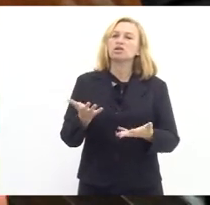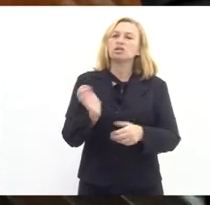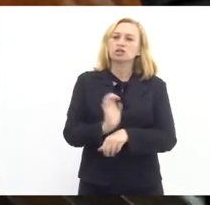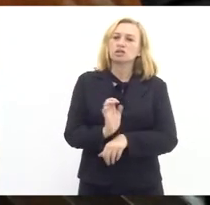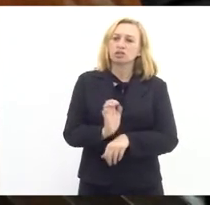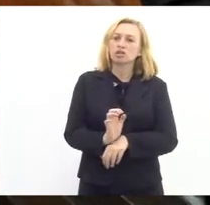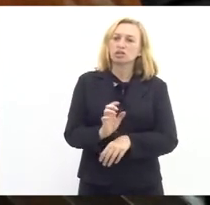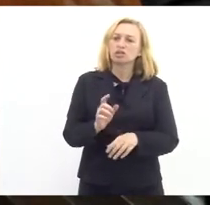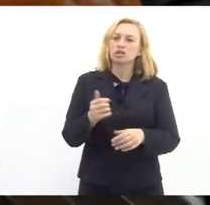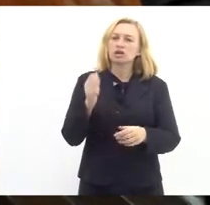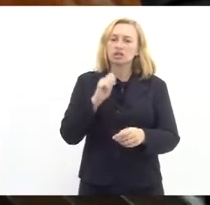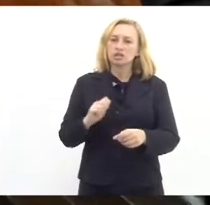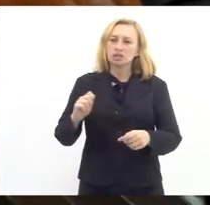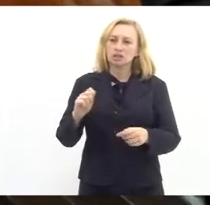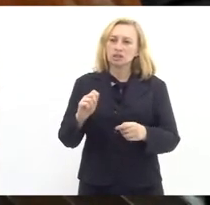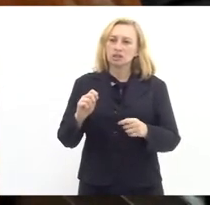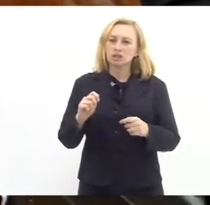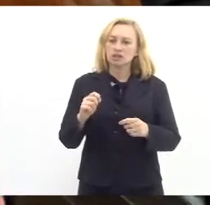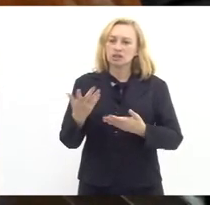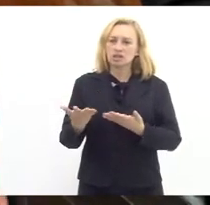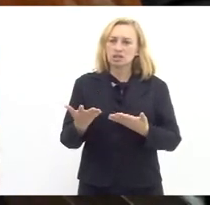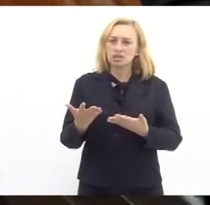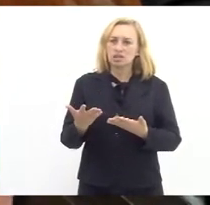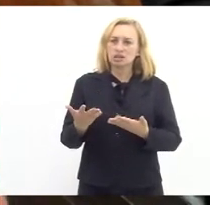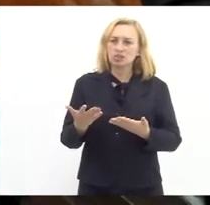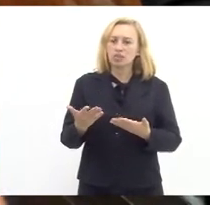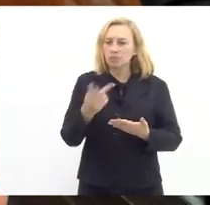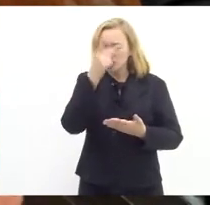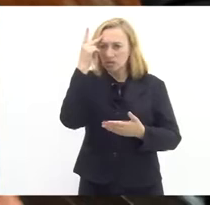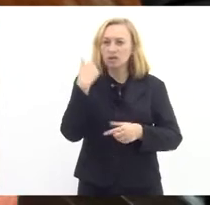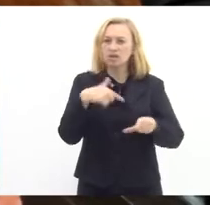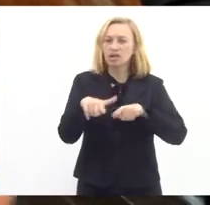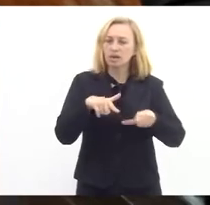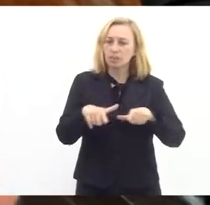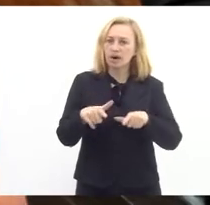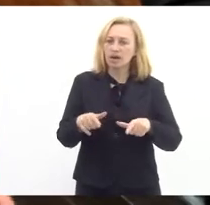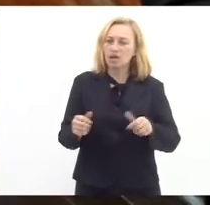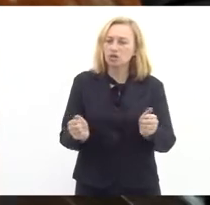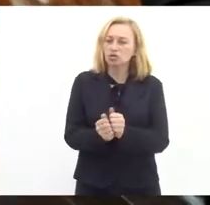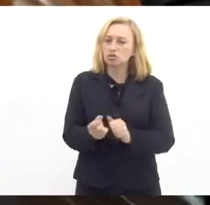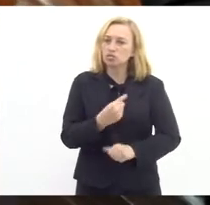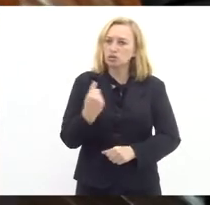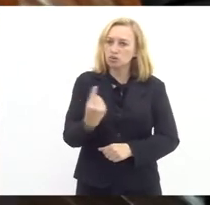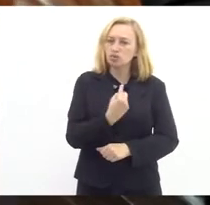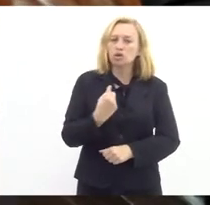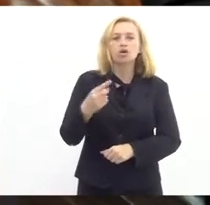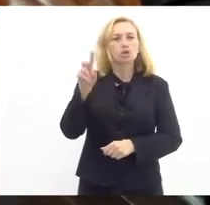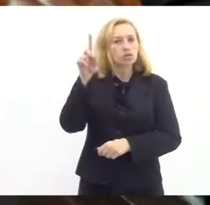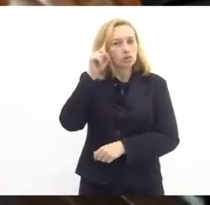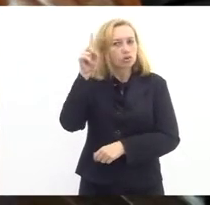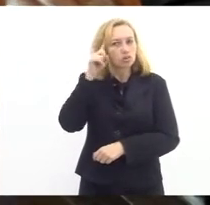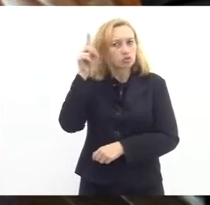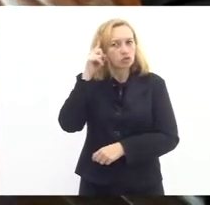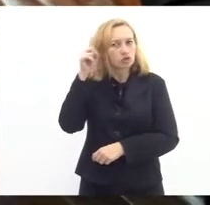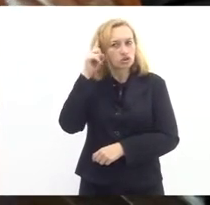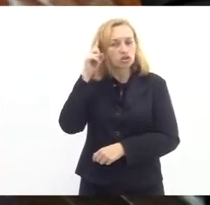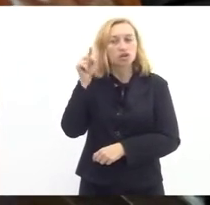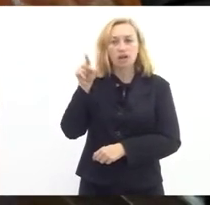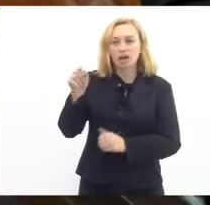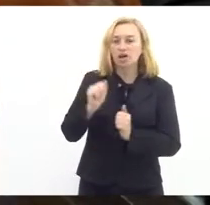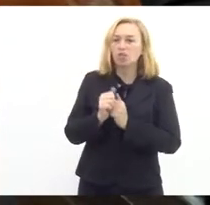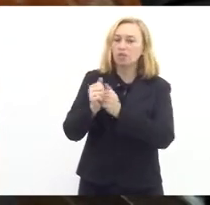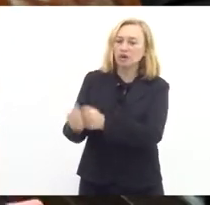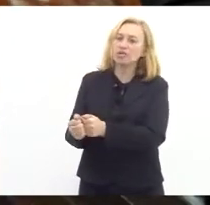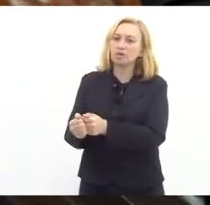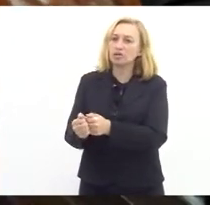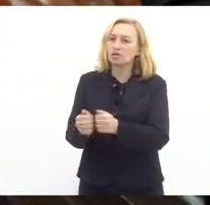servidora nossa da agência, full-time, todo dia, de segunda a sexta, na Procuradoria-Geral do Estado, fazendo acompanhamento desses